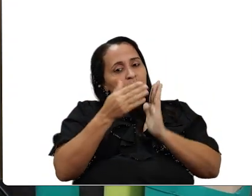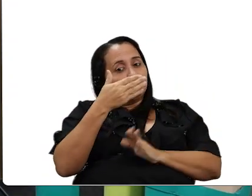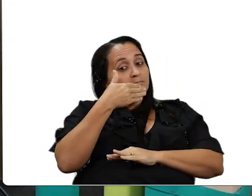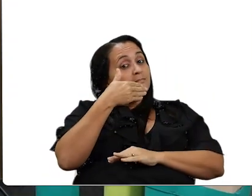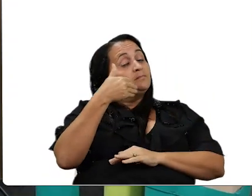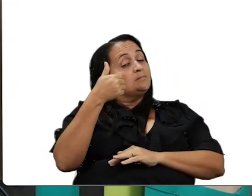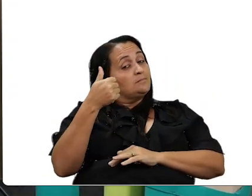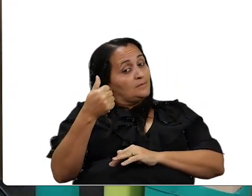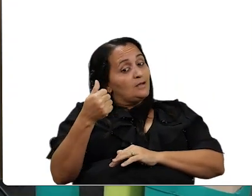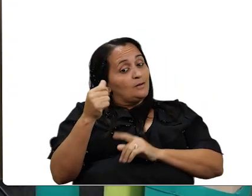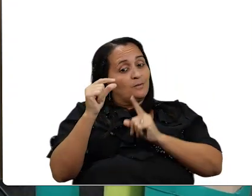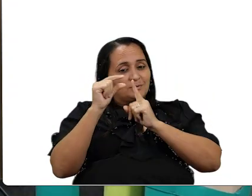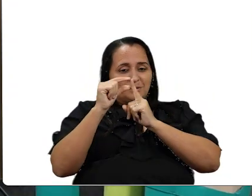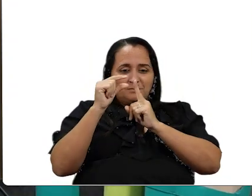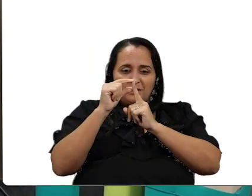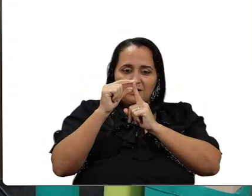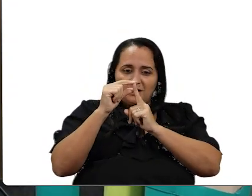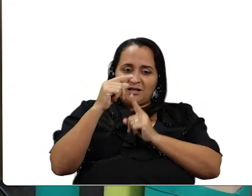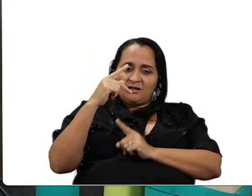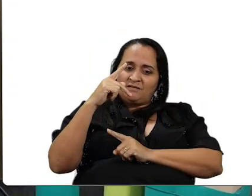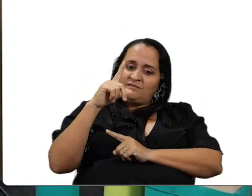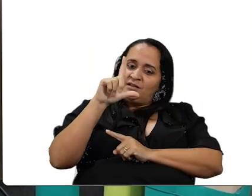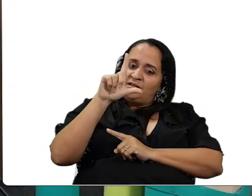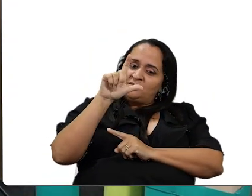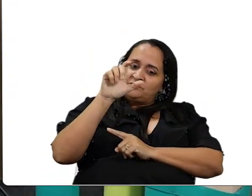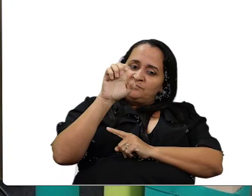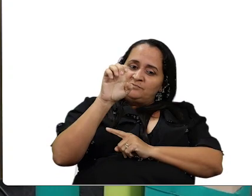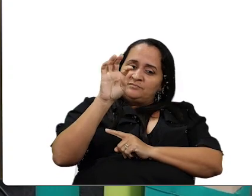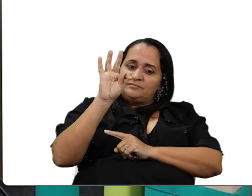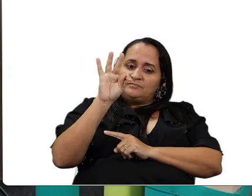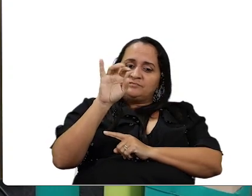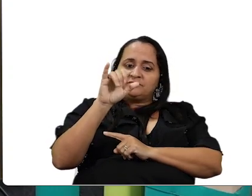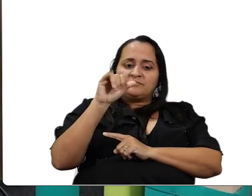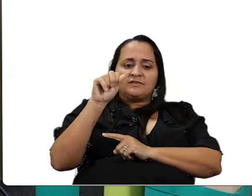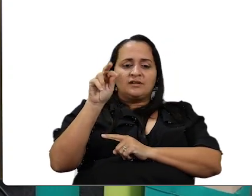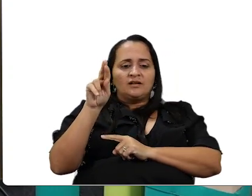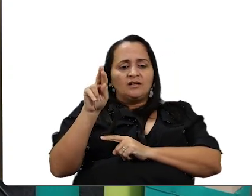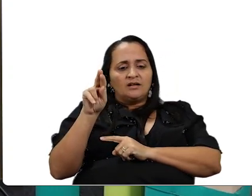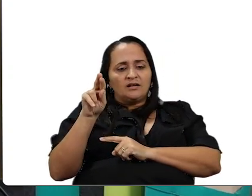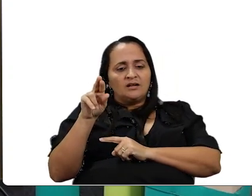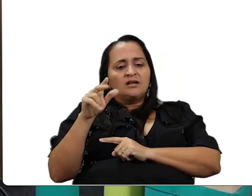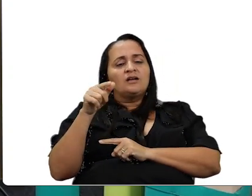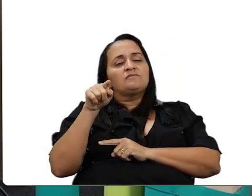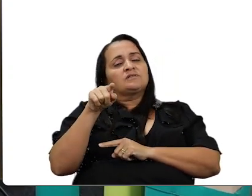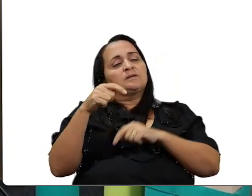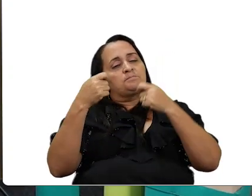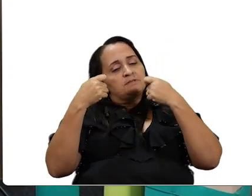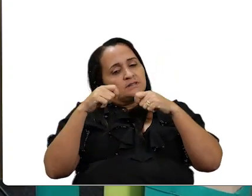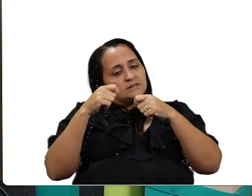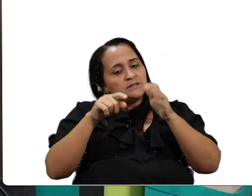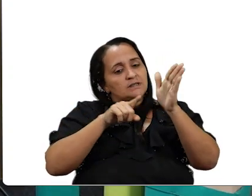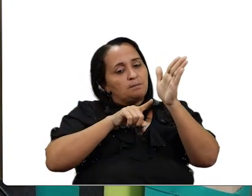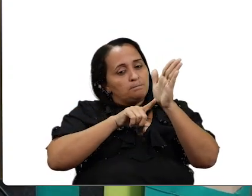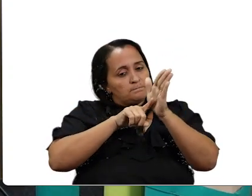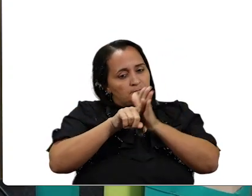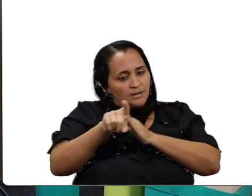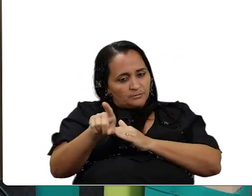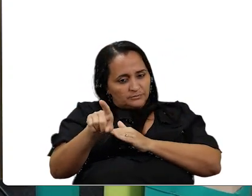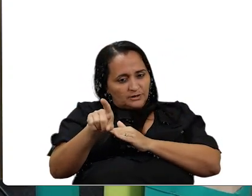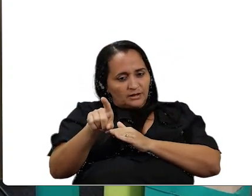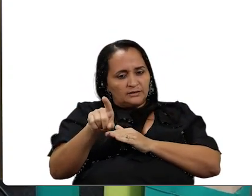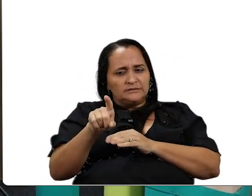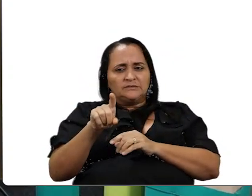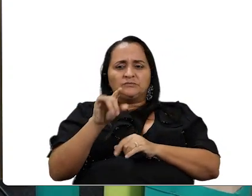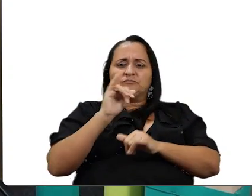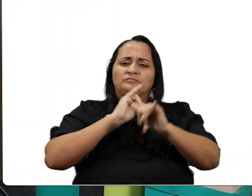pleitear? Bem, se você está com muita dúvida, não tem outro recurso. Você tem que perguntar.